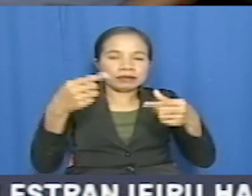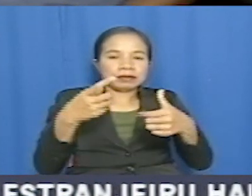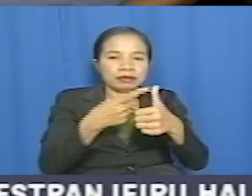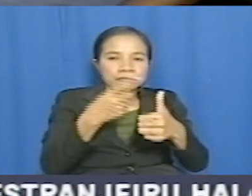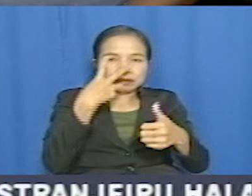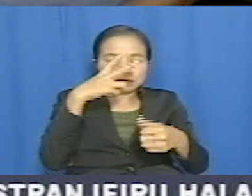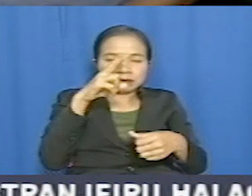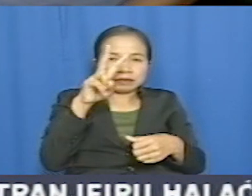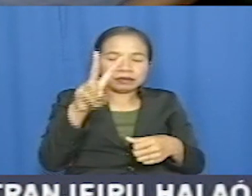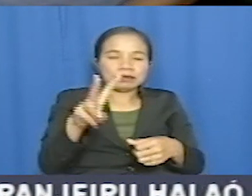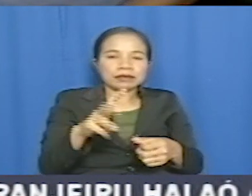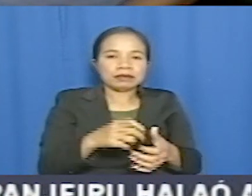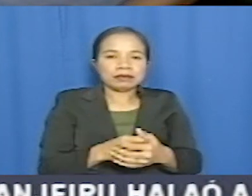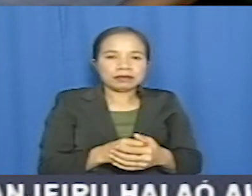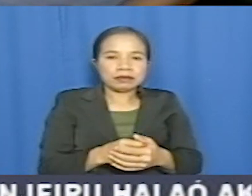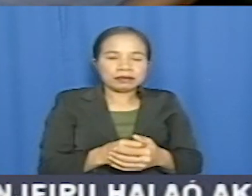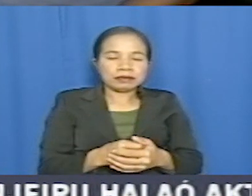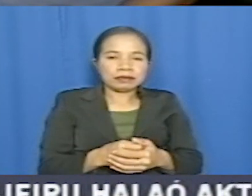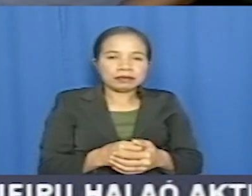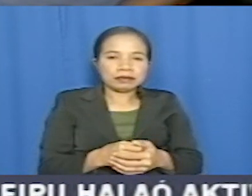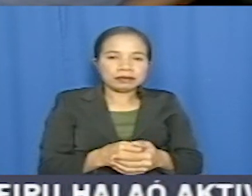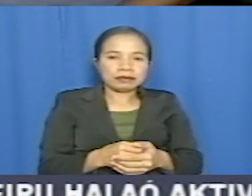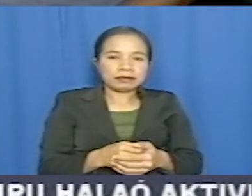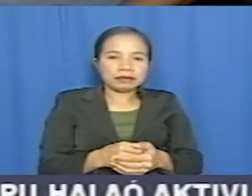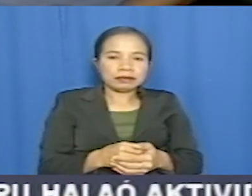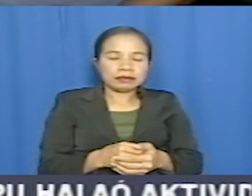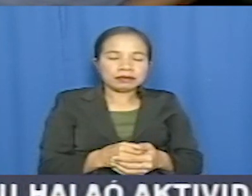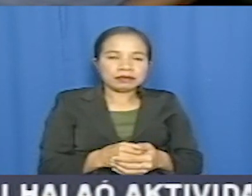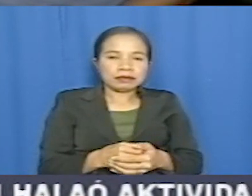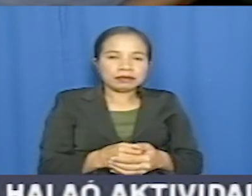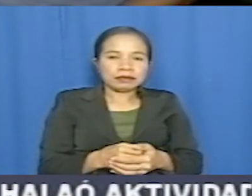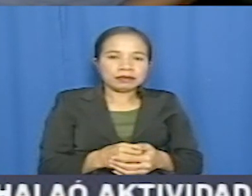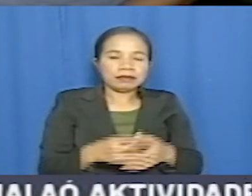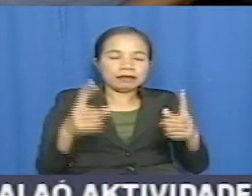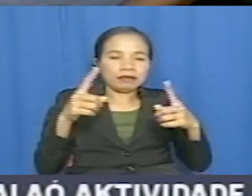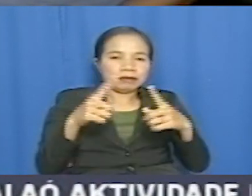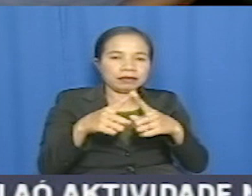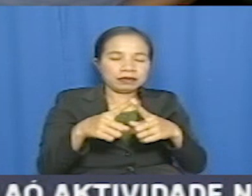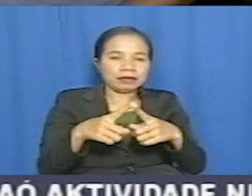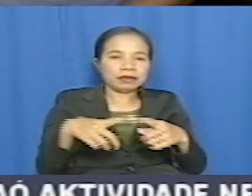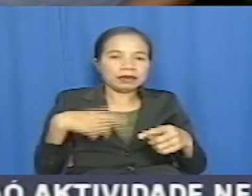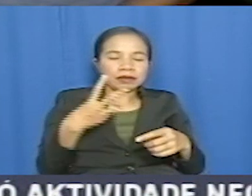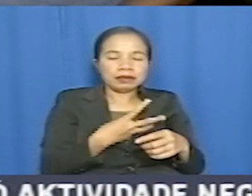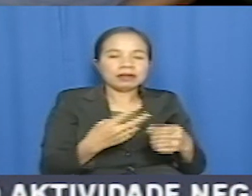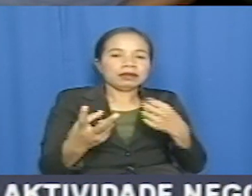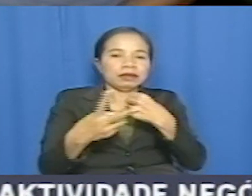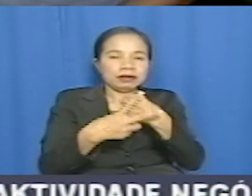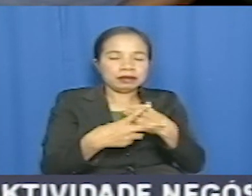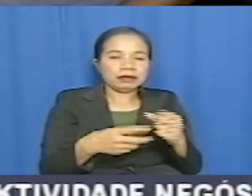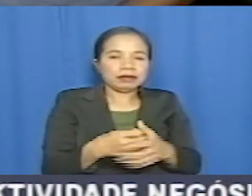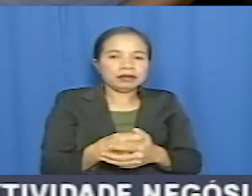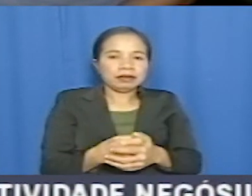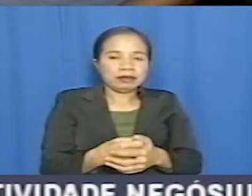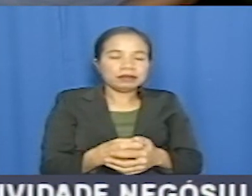hare ulu provisional acceptance ou aceitação provisional ba iha ita ni safety case. E depois significa